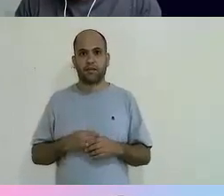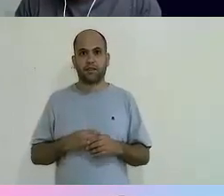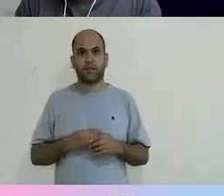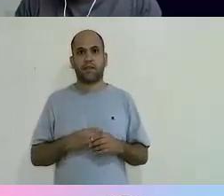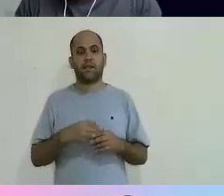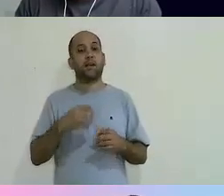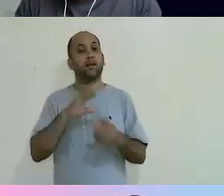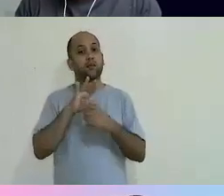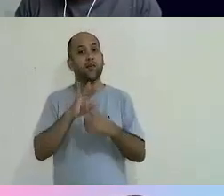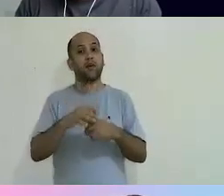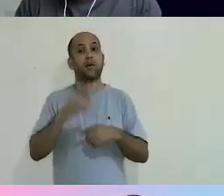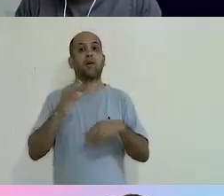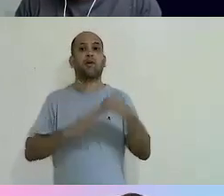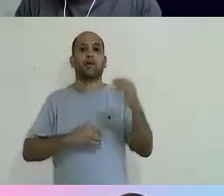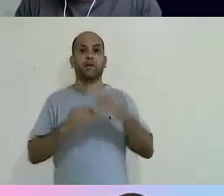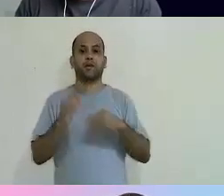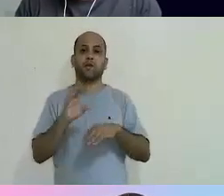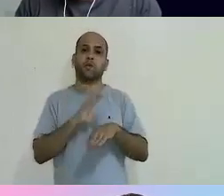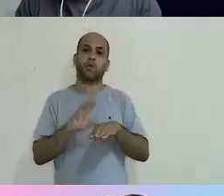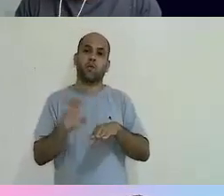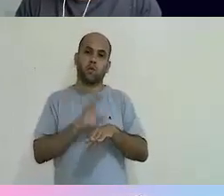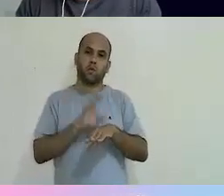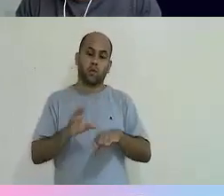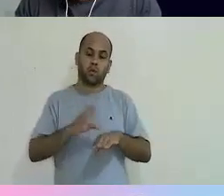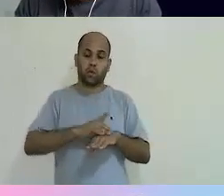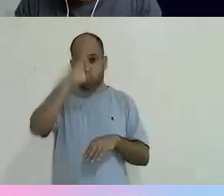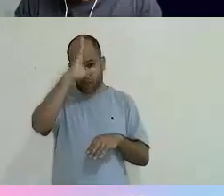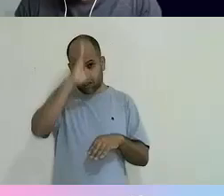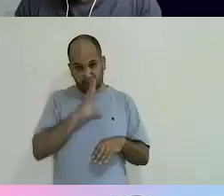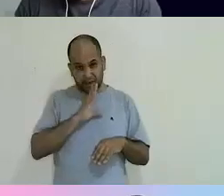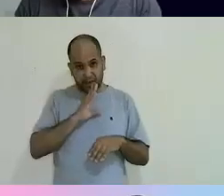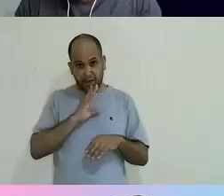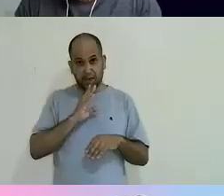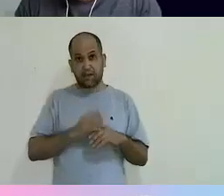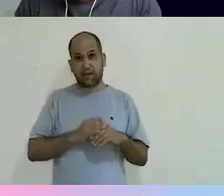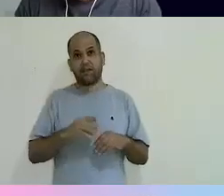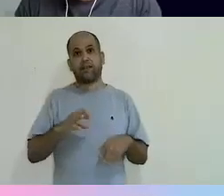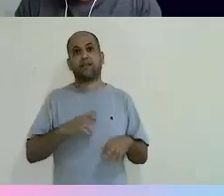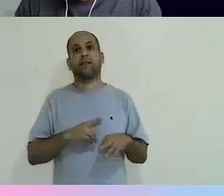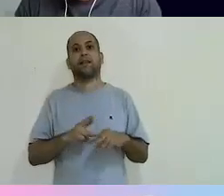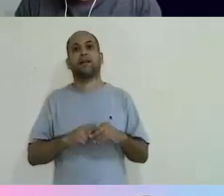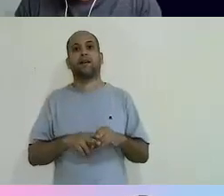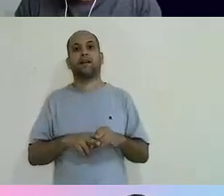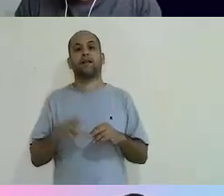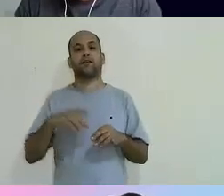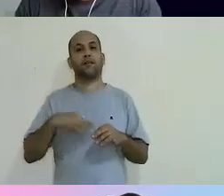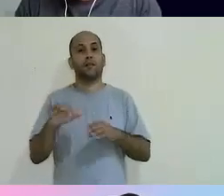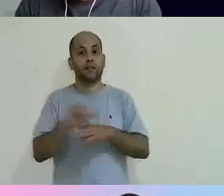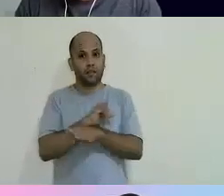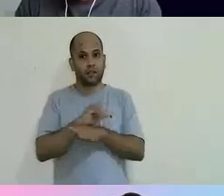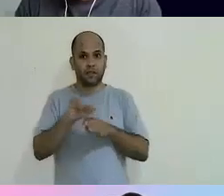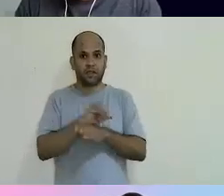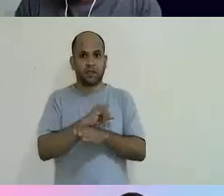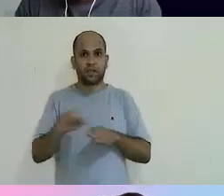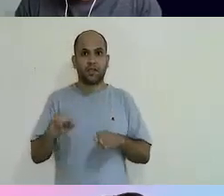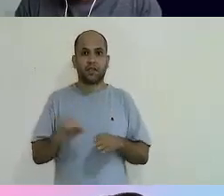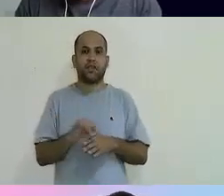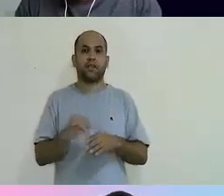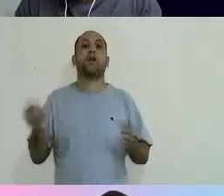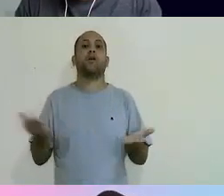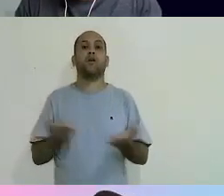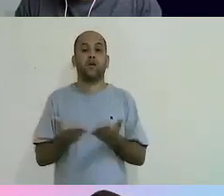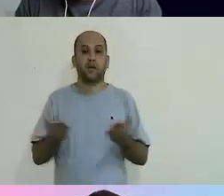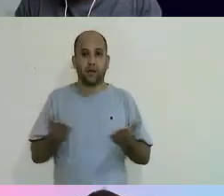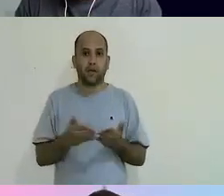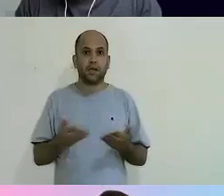da quantidade de cursos gratuitos, da quantidade de possibilidades, do quão hoje fica mais fácil